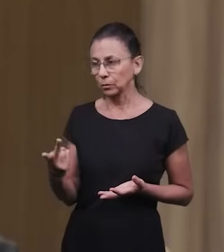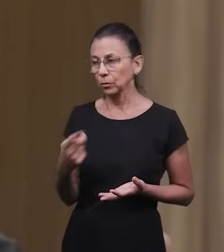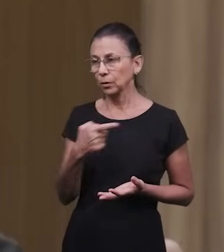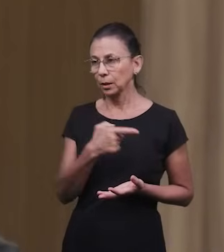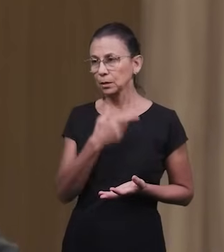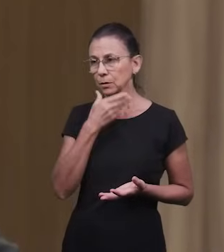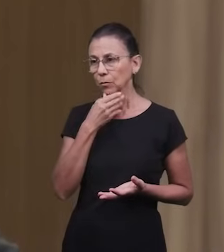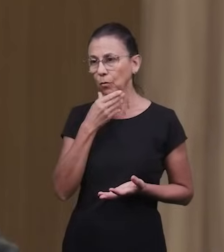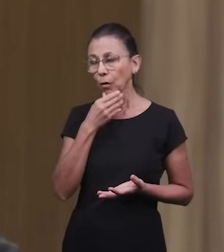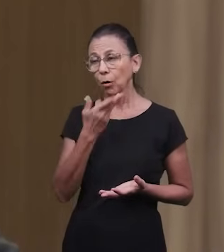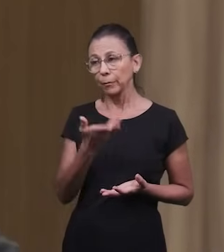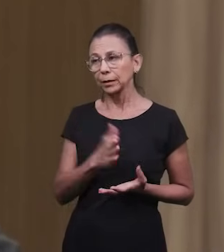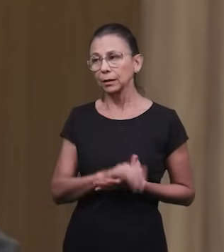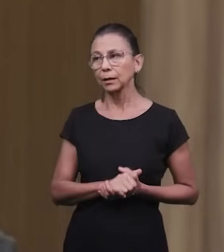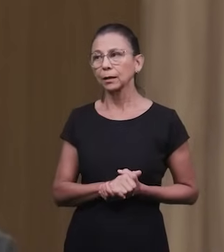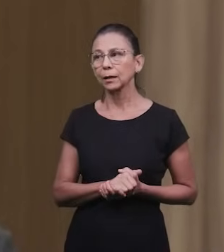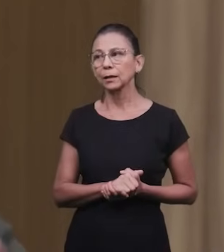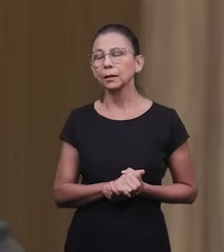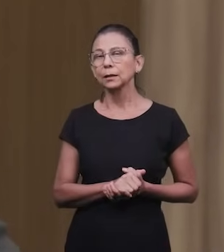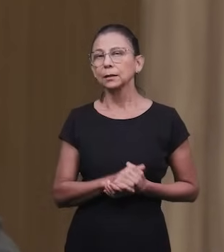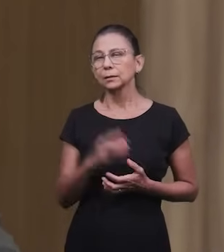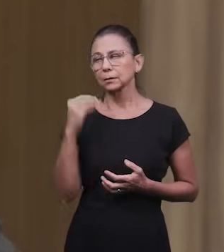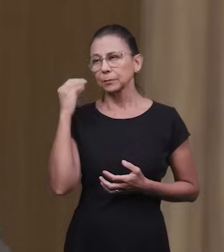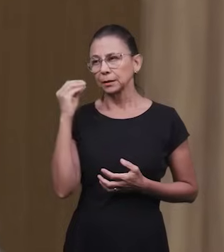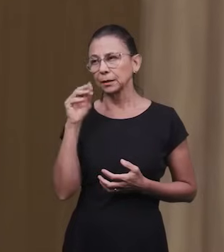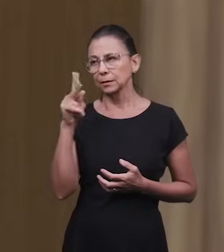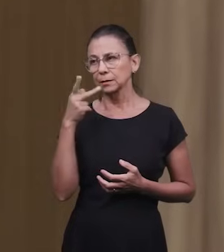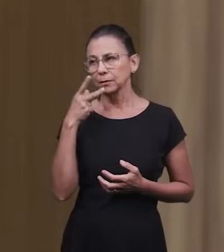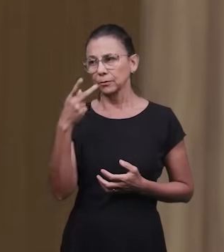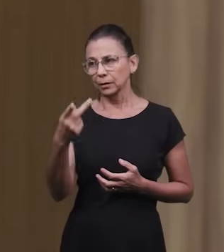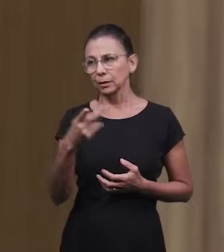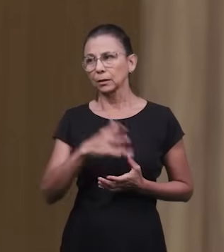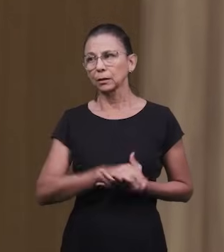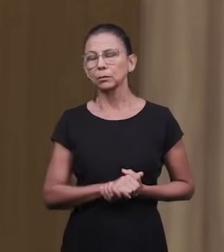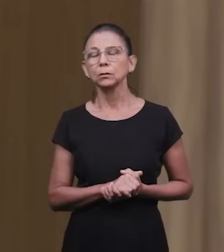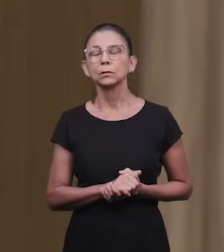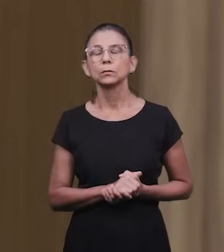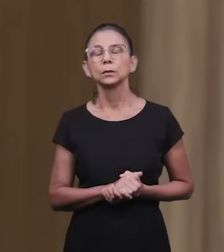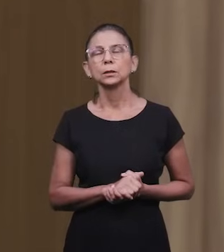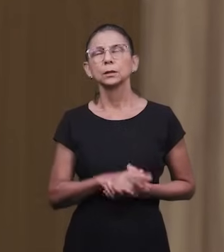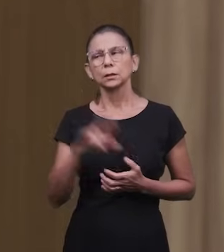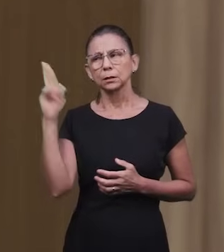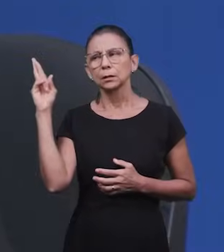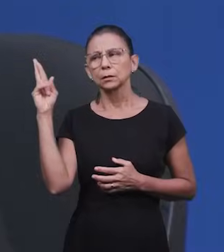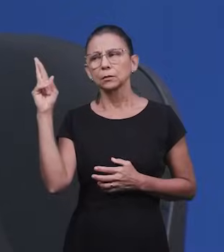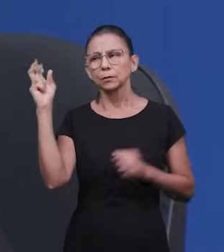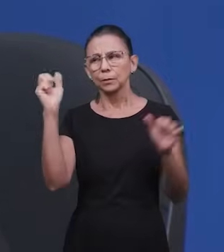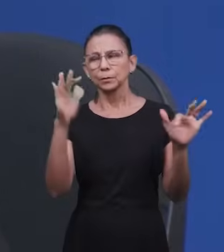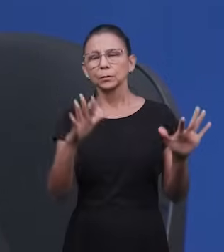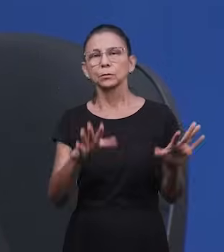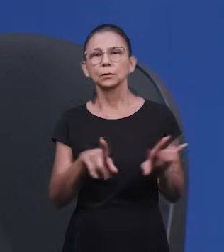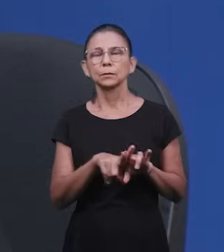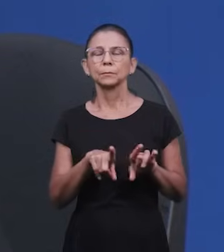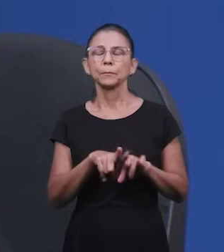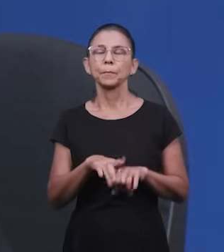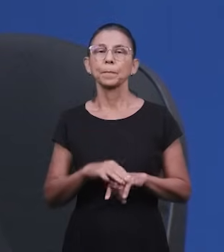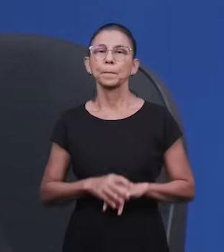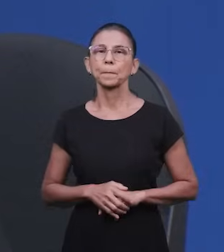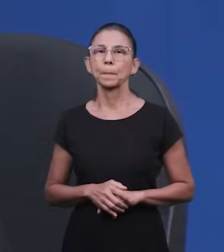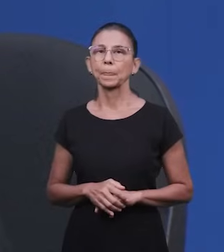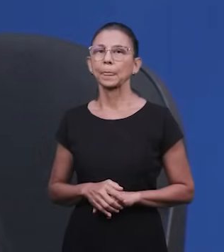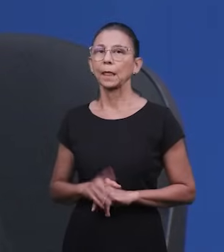irmão que tem buscado, não temos dúvida de que Deus haverá de dar uma bênção a ele. Glória a Deus. Né? E pastor Alexandro, nós que somos